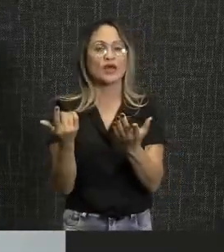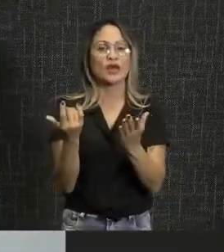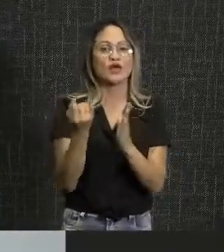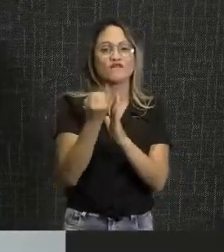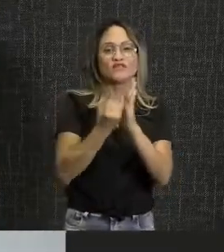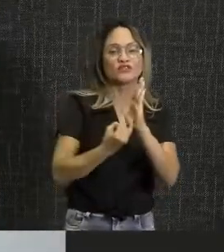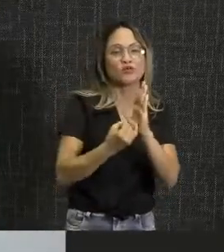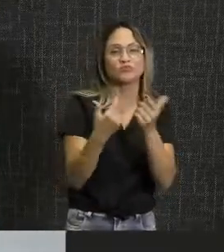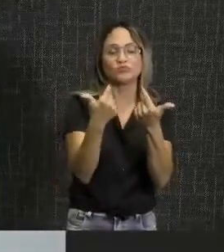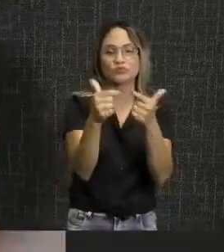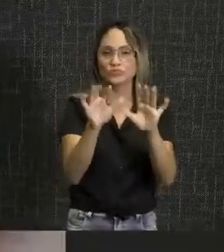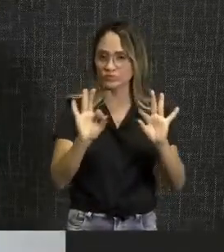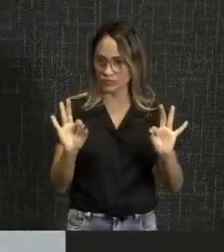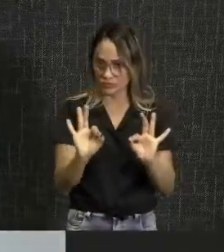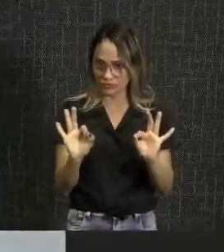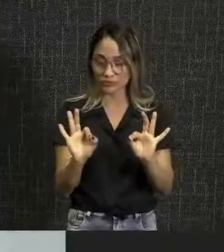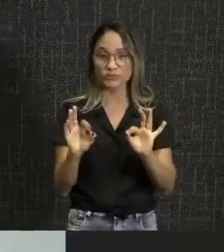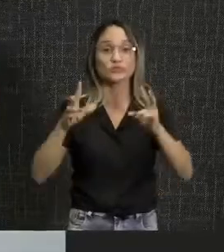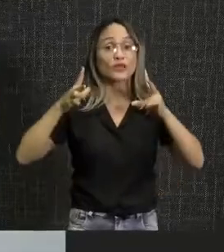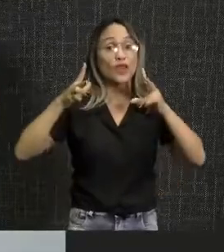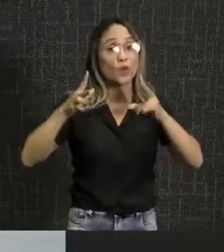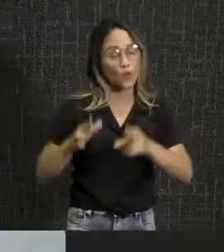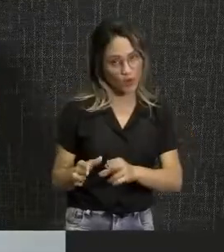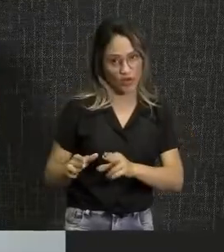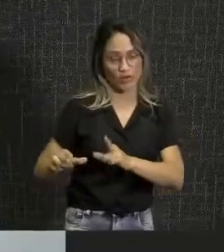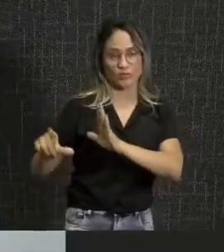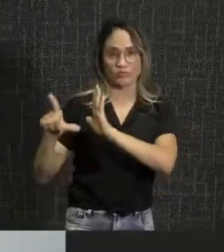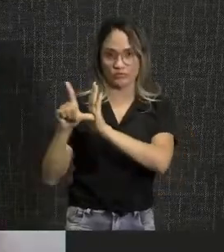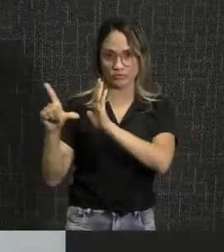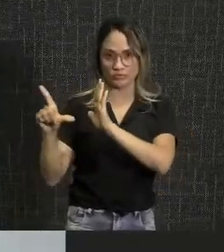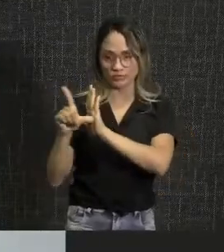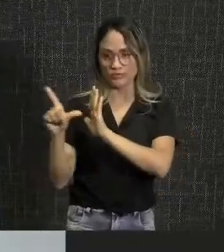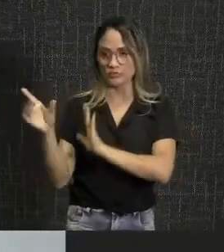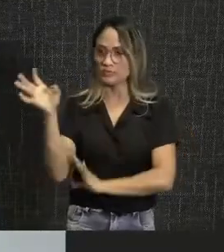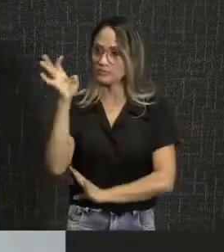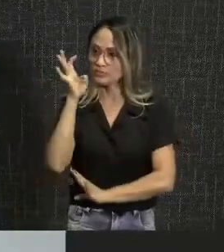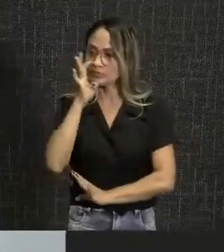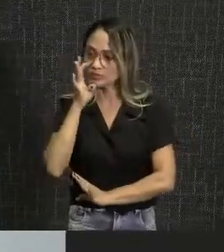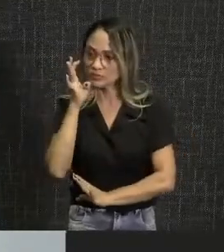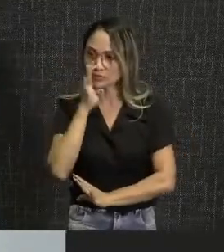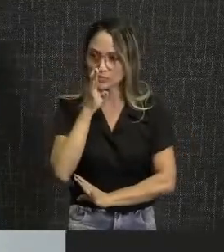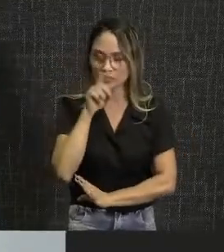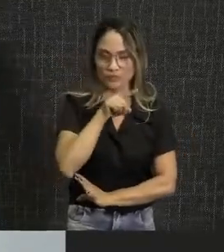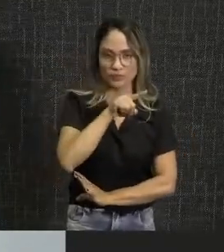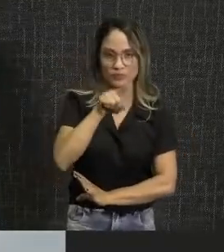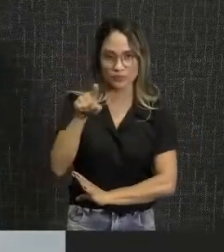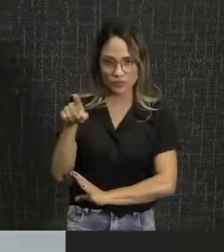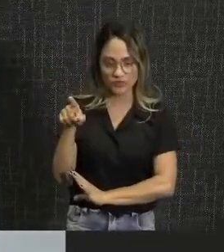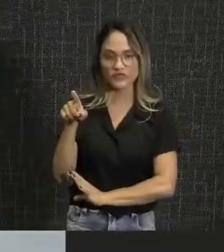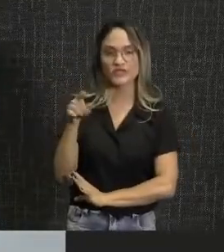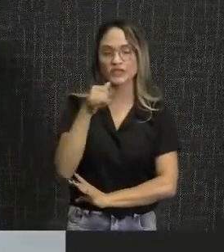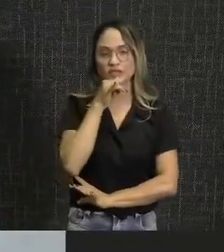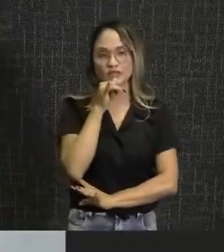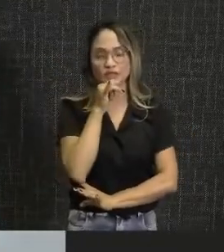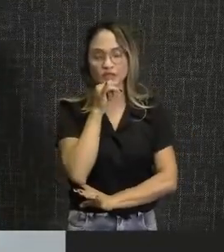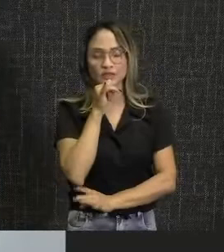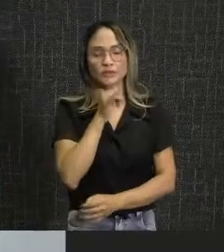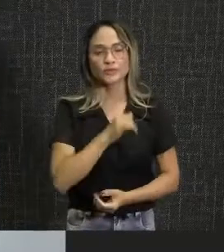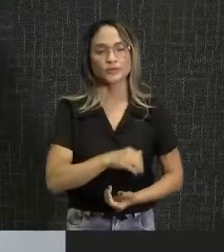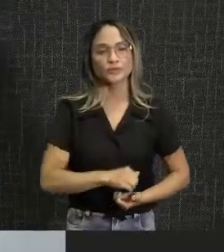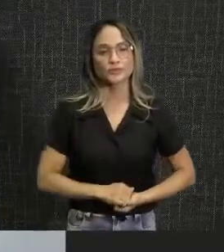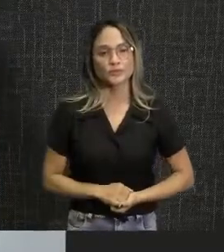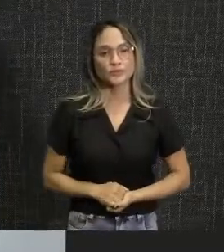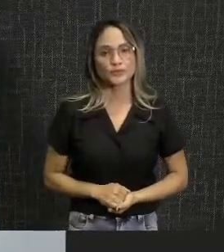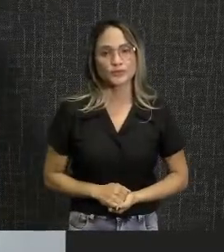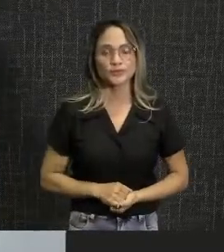mesma coisa, e os lojistas que estão acompanhando, é a mesma coisa quando você vai lá e